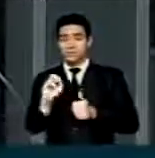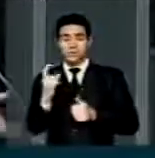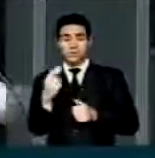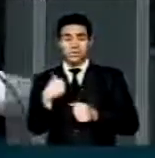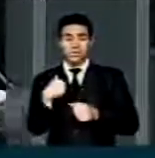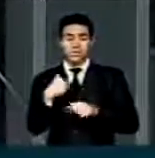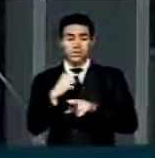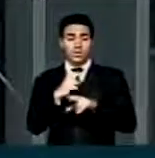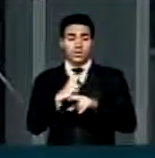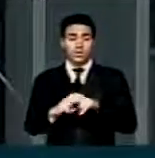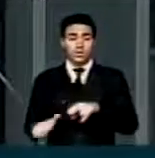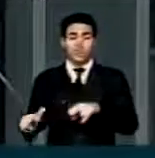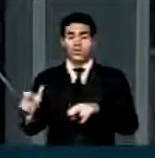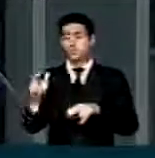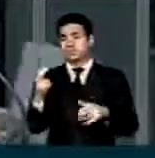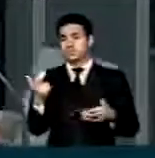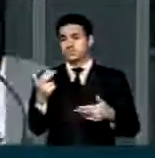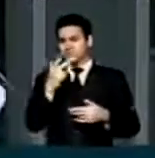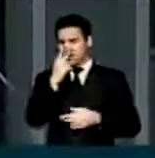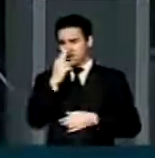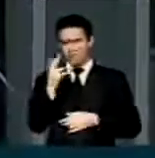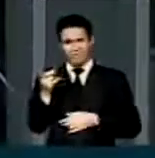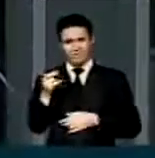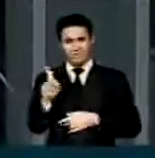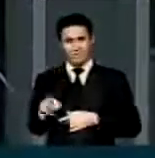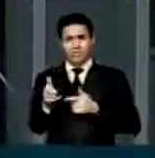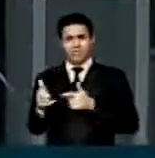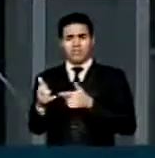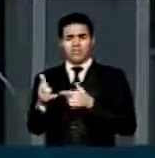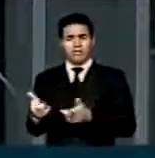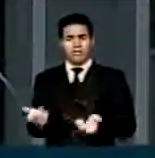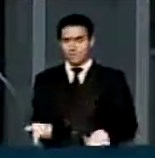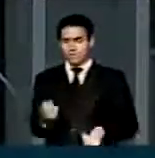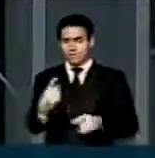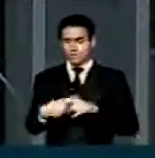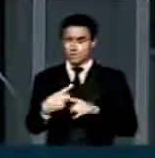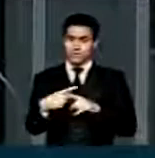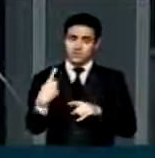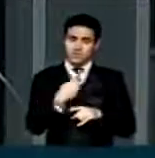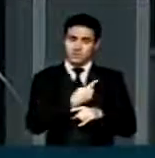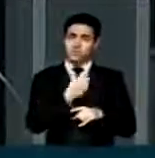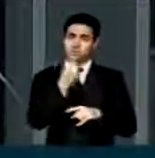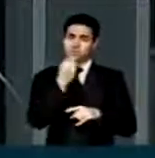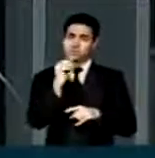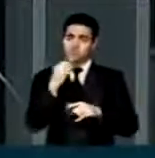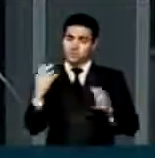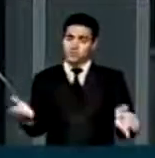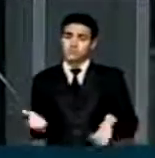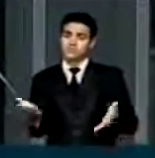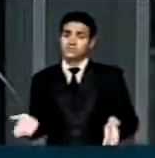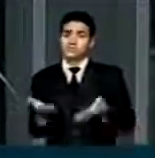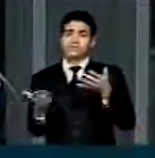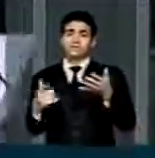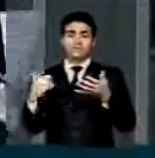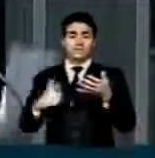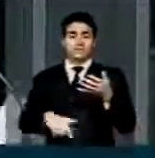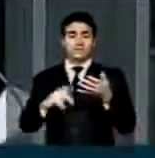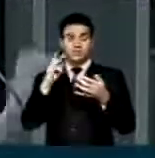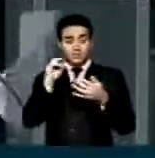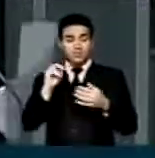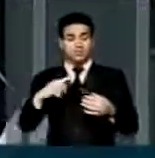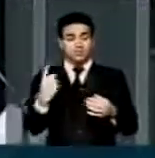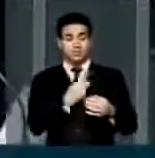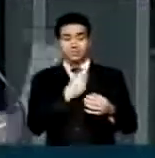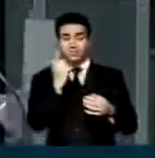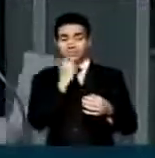ônibus, parece-me que ela é alvo de chacota, quando deveríamos estar estimulando e incentivando para que